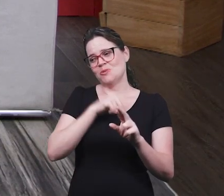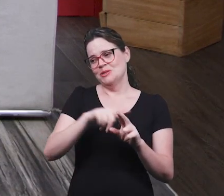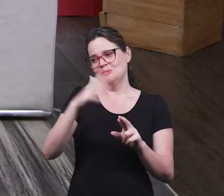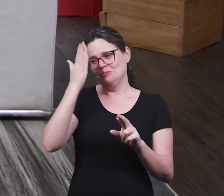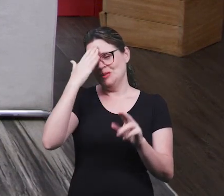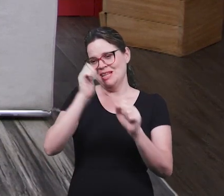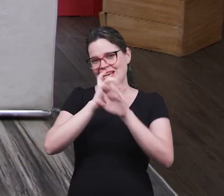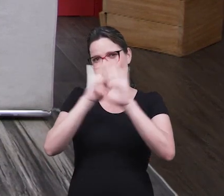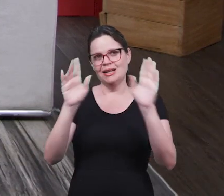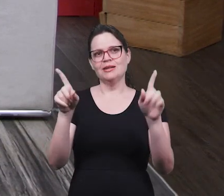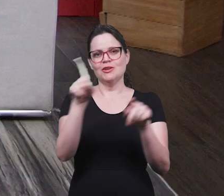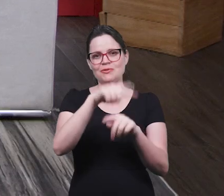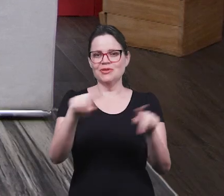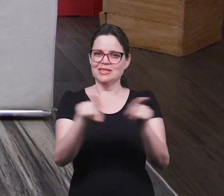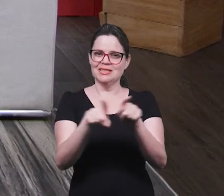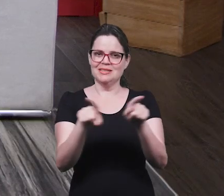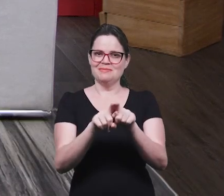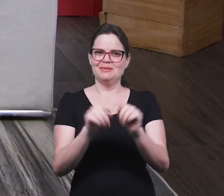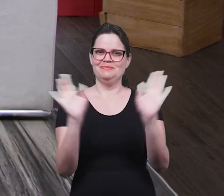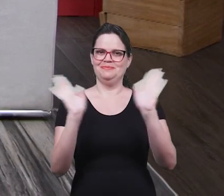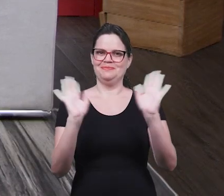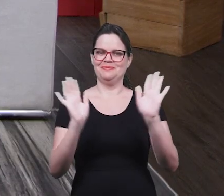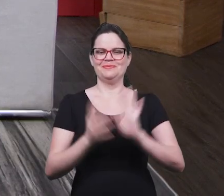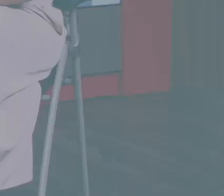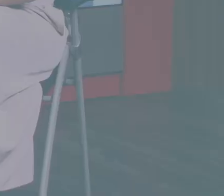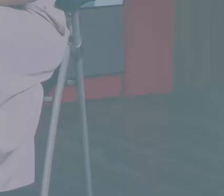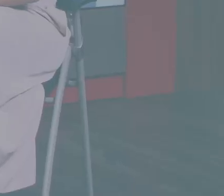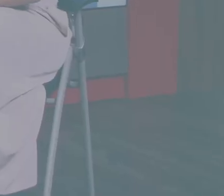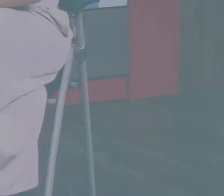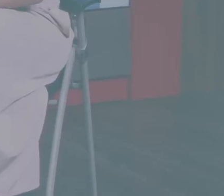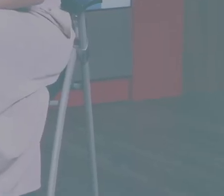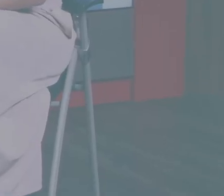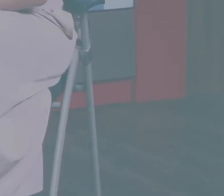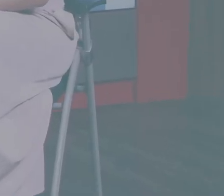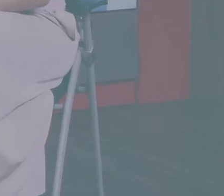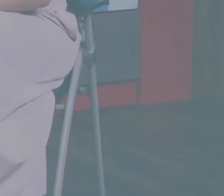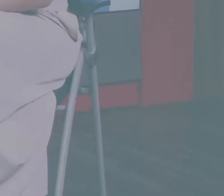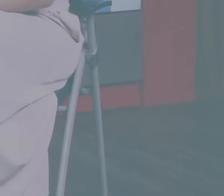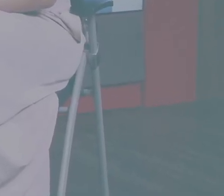esclarecido as suas dúvidas e também dos nossos telespectadores.